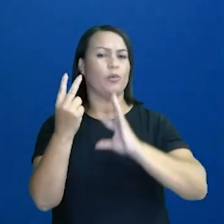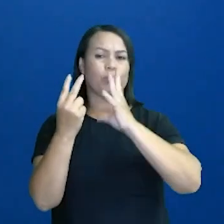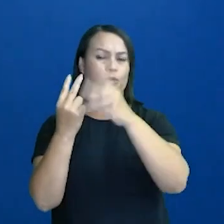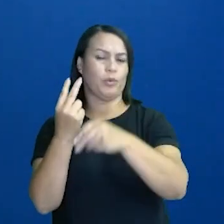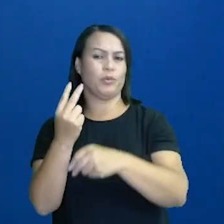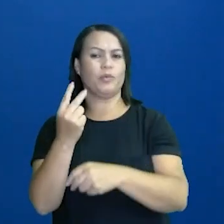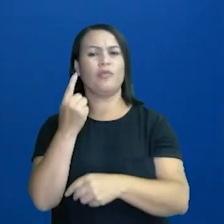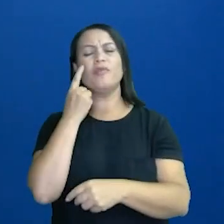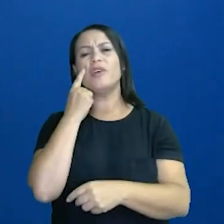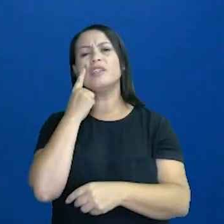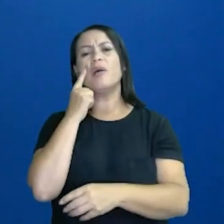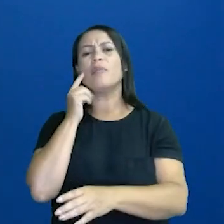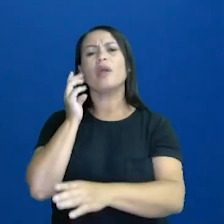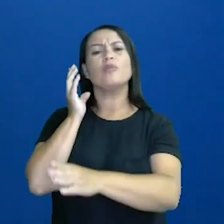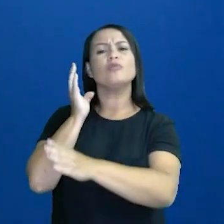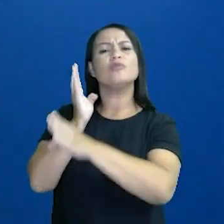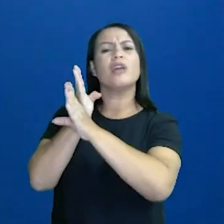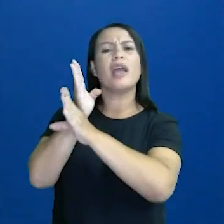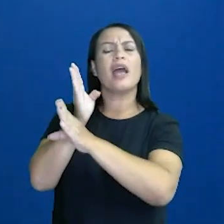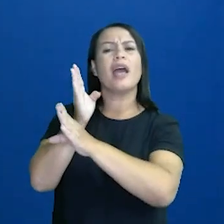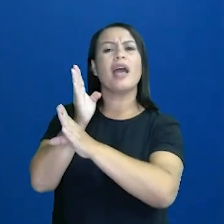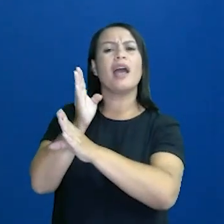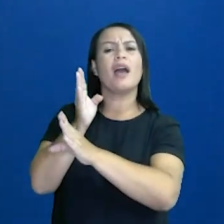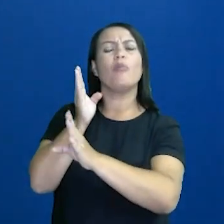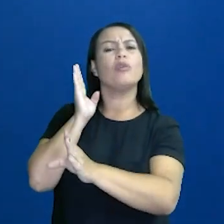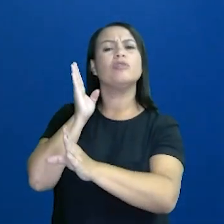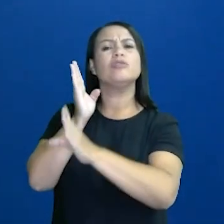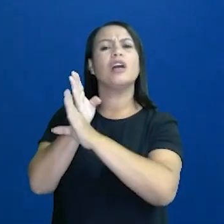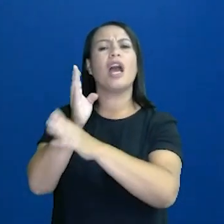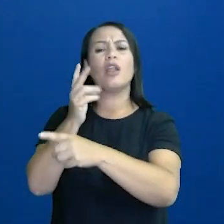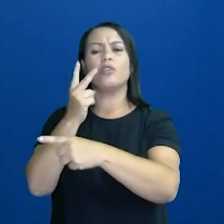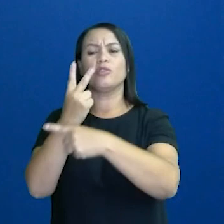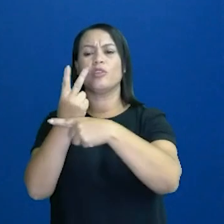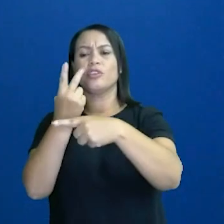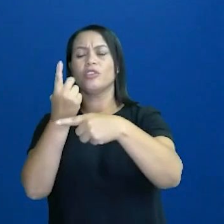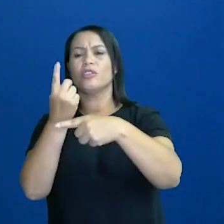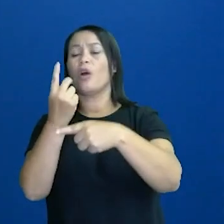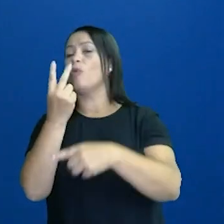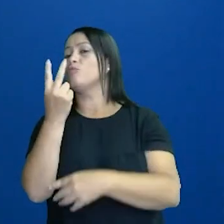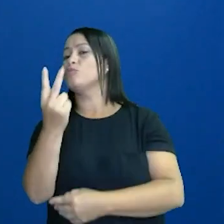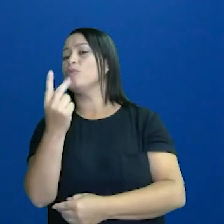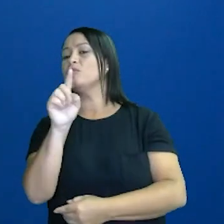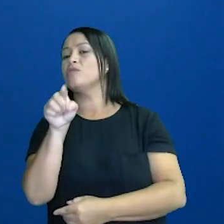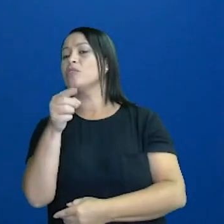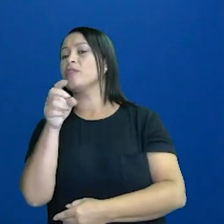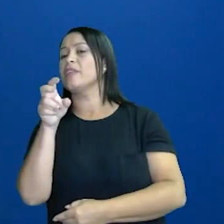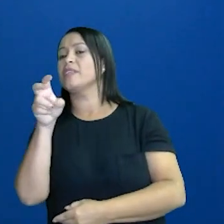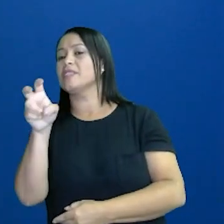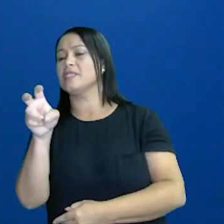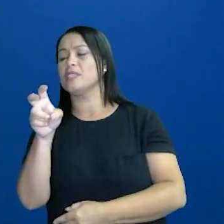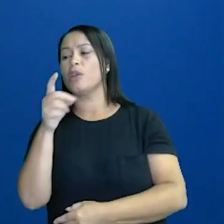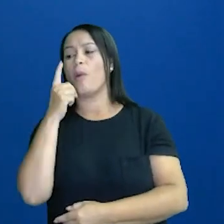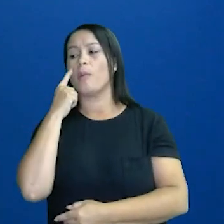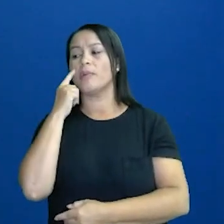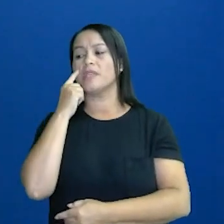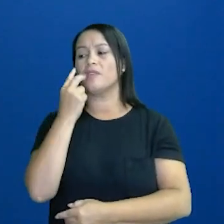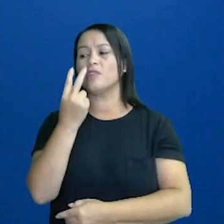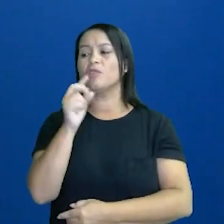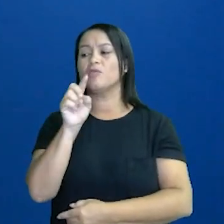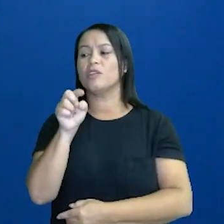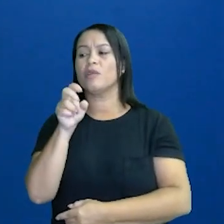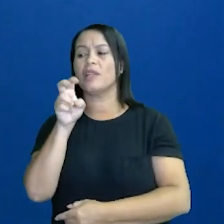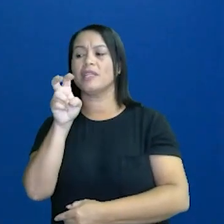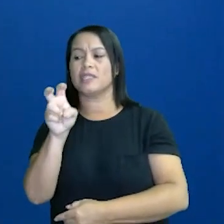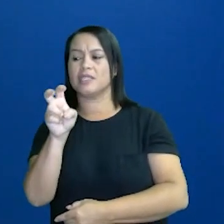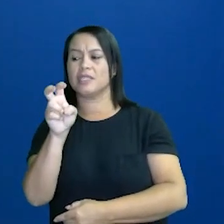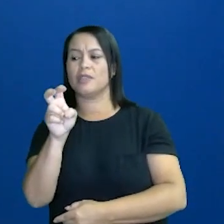eu chegar, mais na frente chegar aqui no 2,5. Tá vendo? Eu tenho aqui 2,5. Então, até nesse espaço aqui,